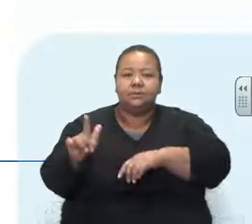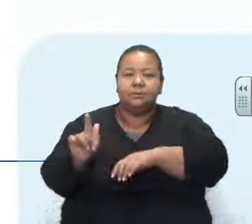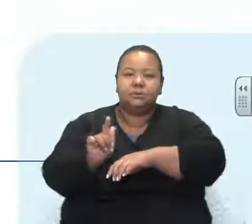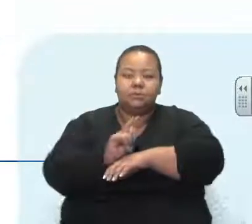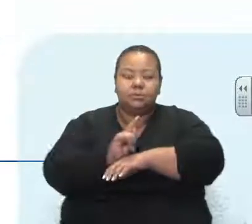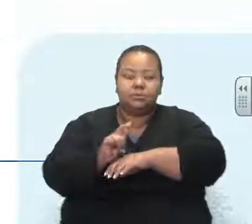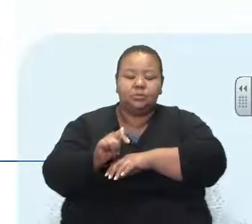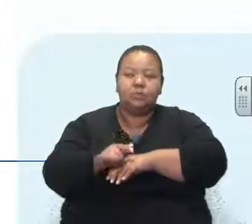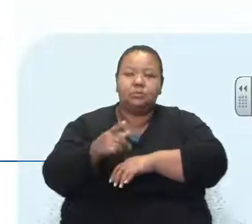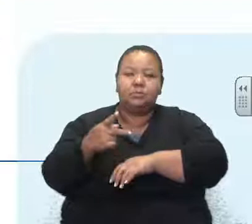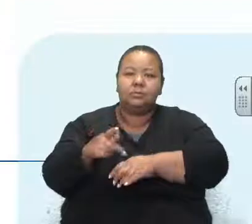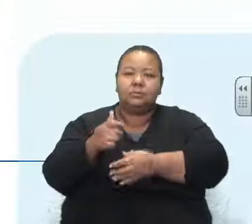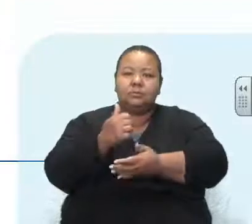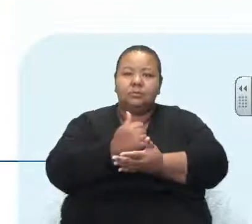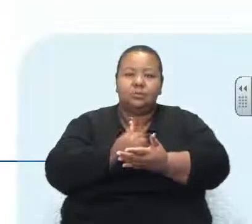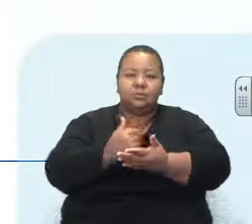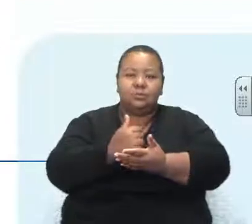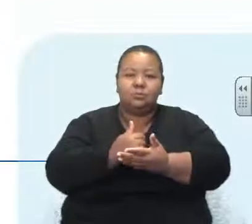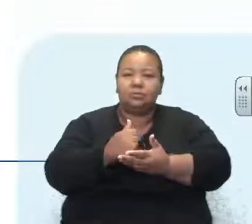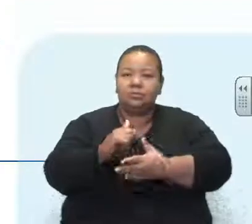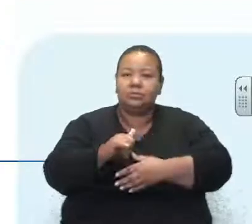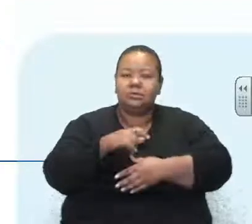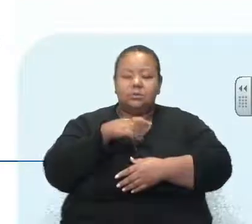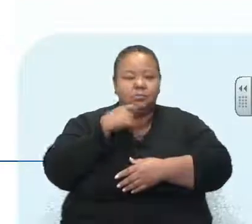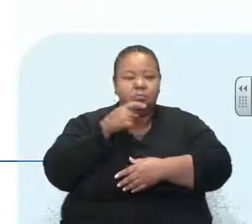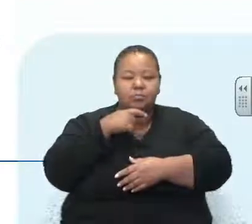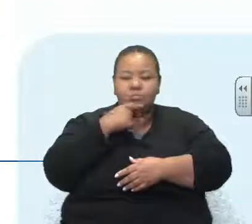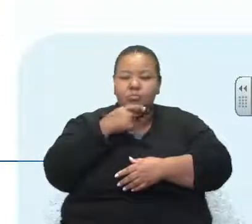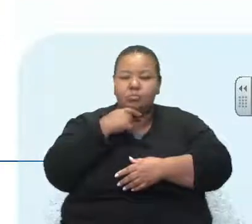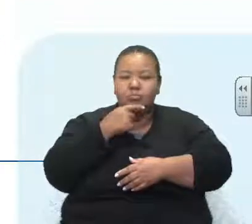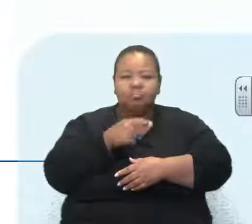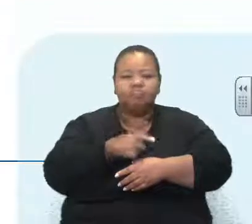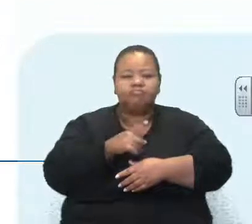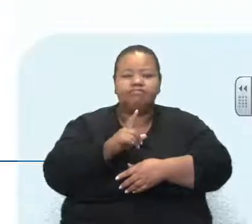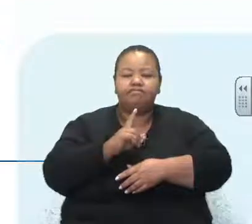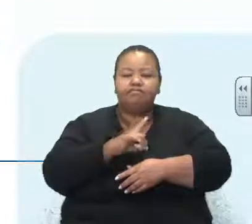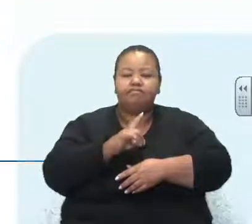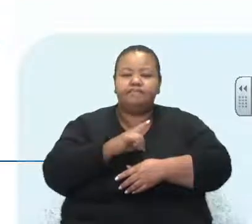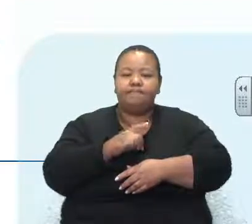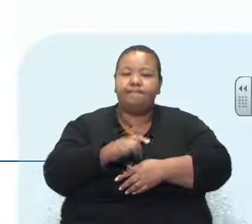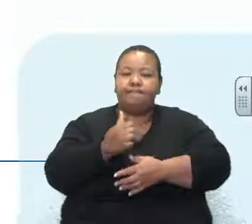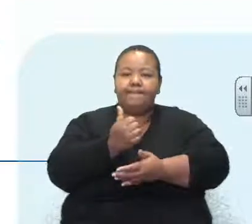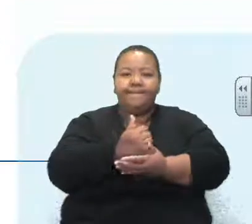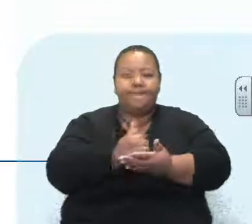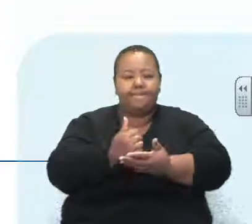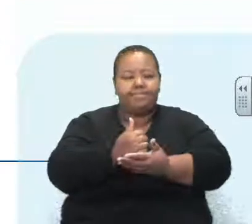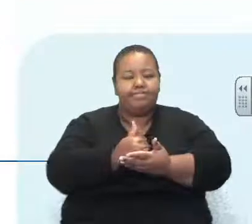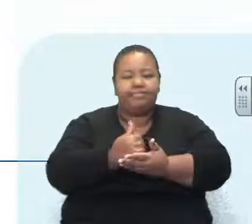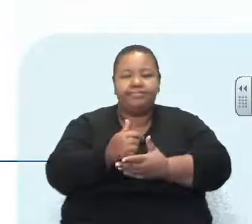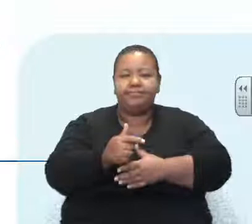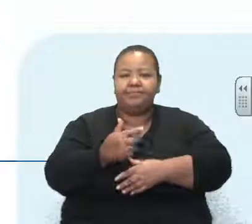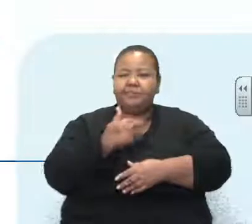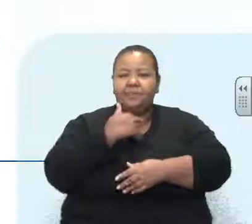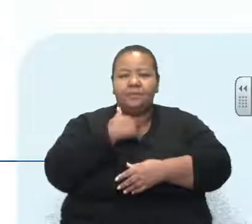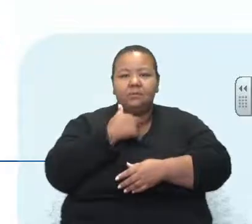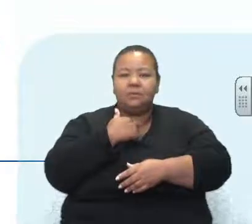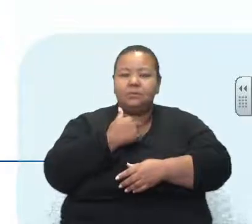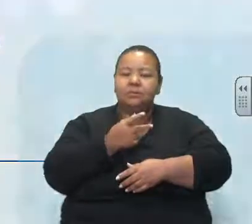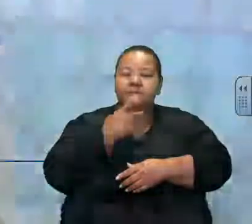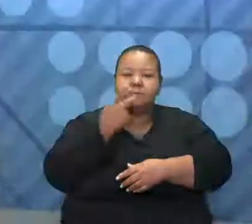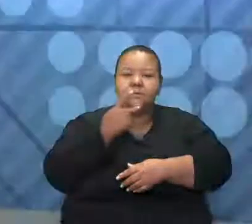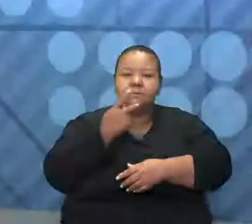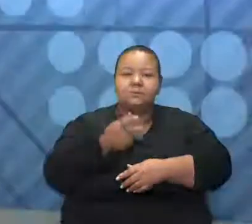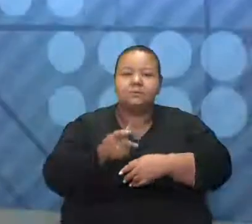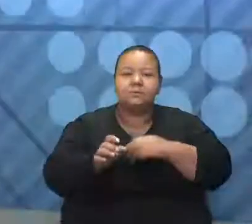gerenciar para controlar. Se eu não consigo ter um controle, eu não posso falar que